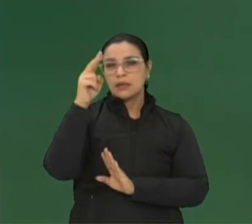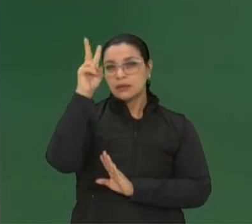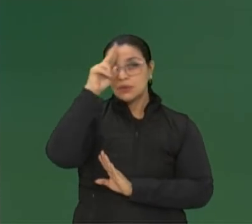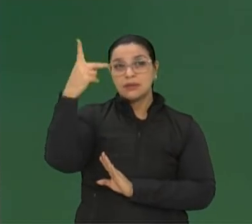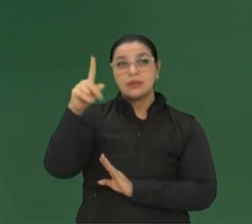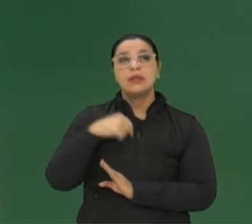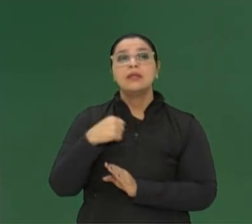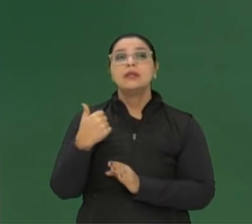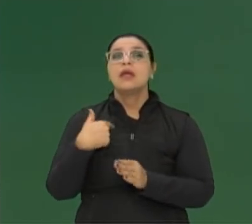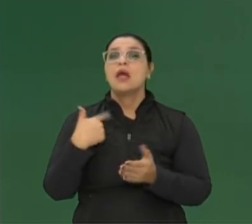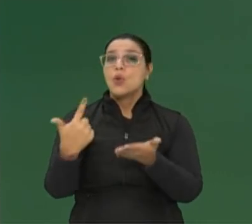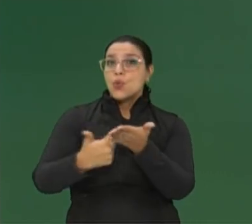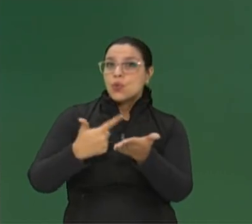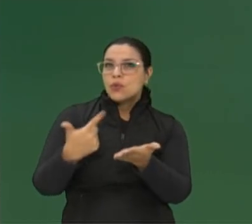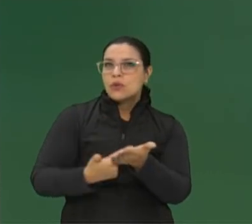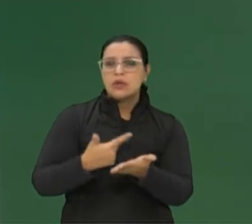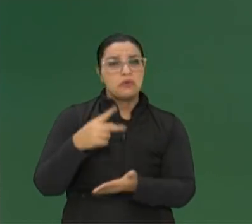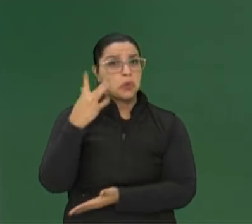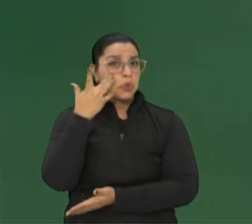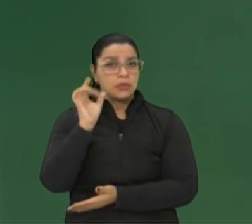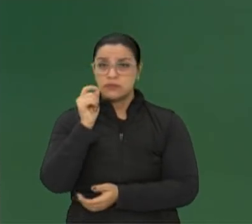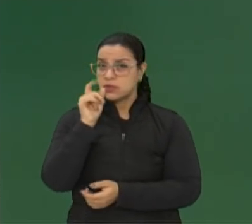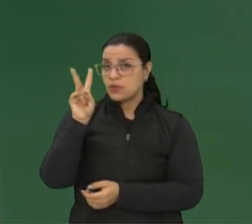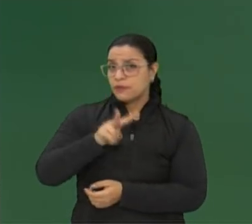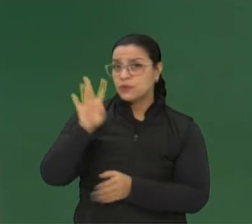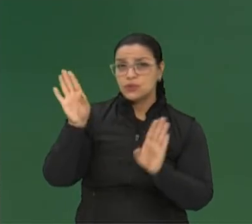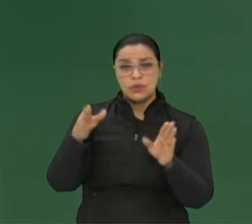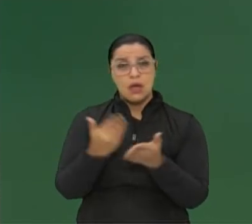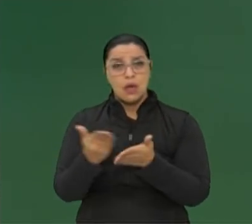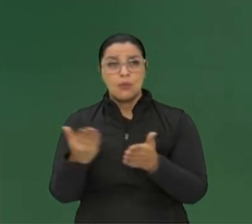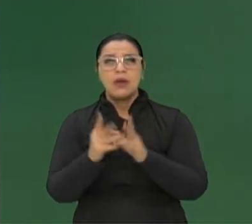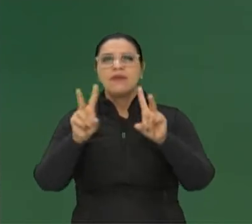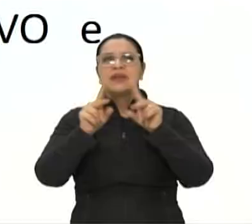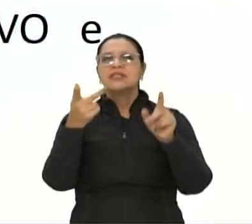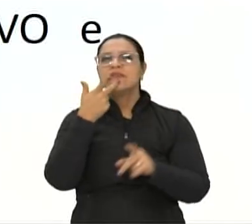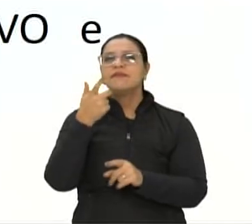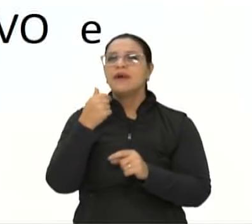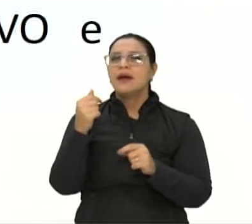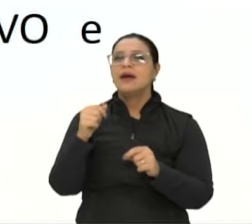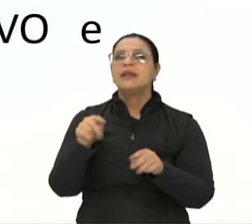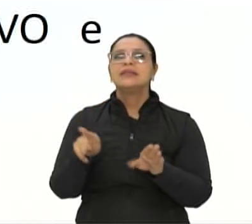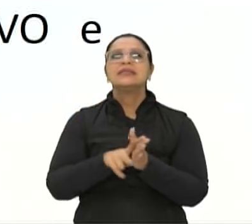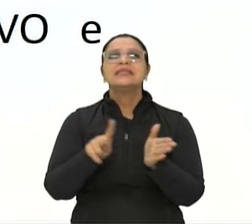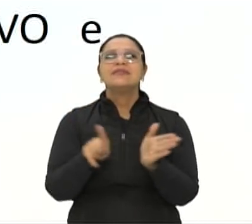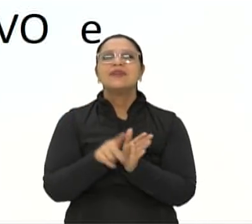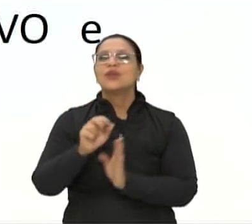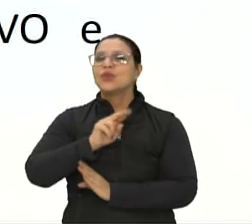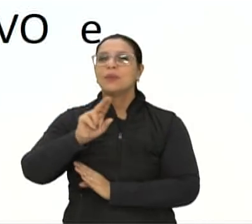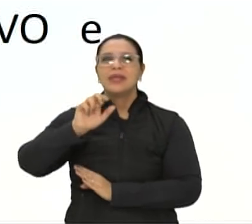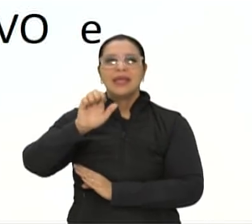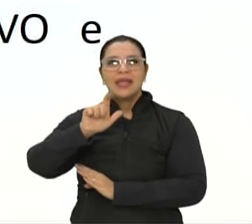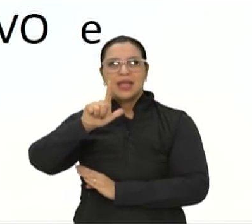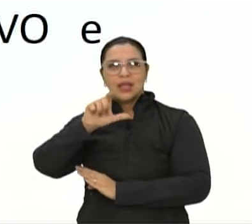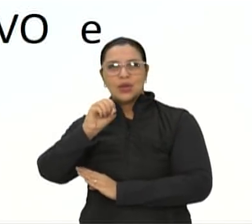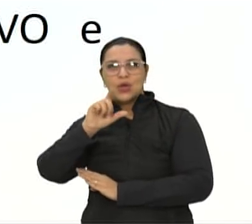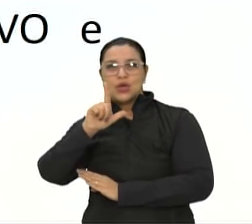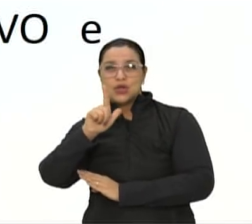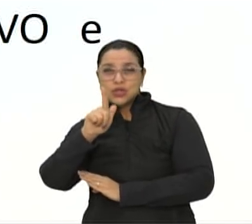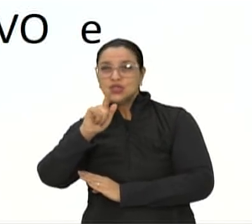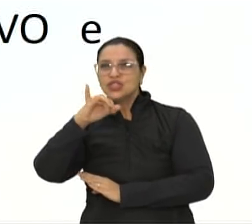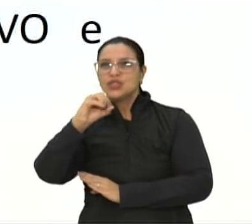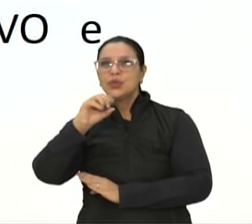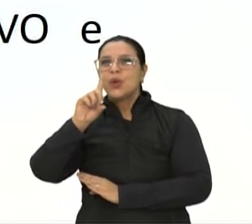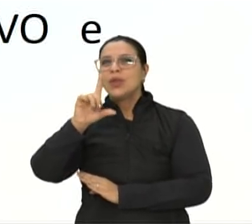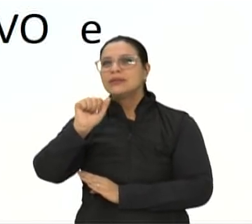obra chamada, né, não sei se você já ouviu alguma citação dela por aí, que é o Elogio da Loucura, uma obra bem curiosa, bem interessante que ele